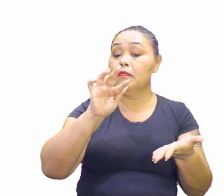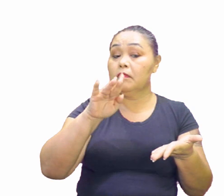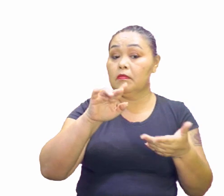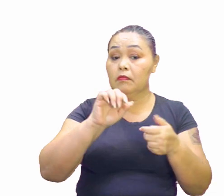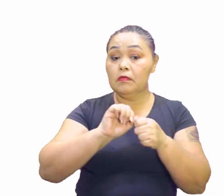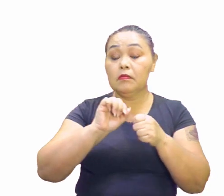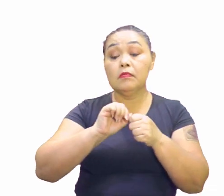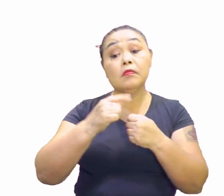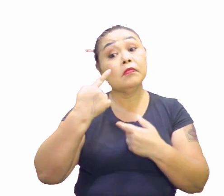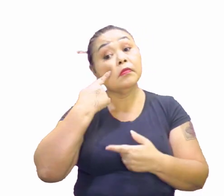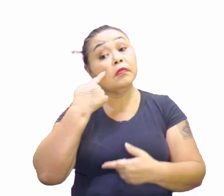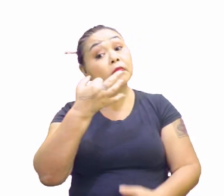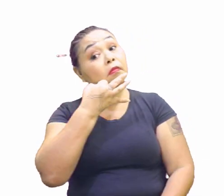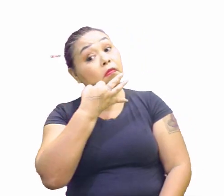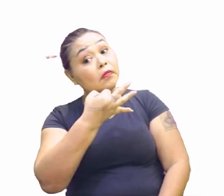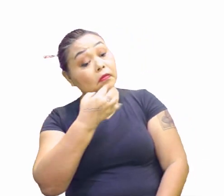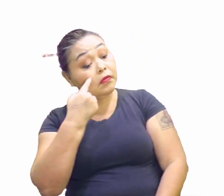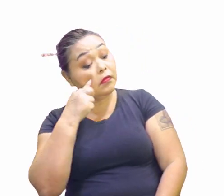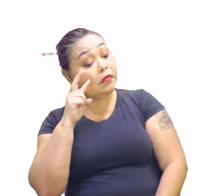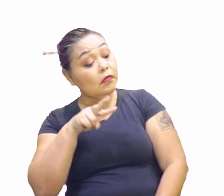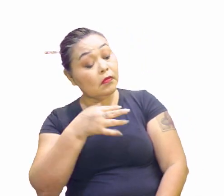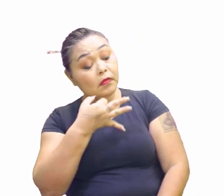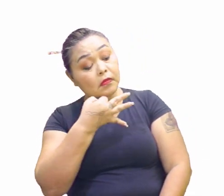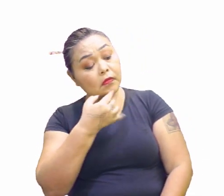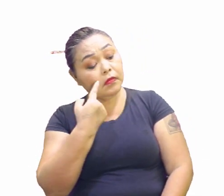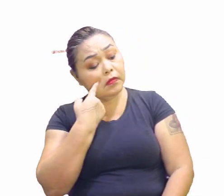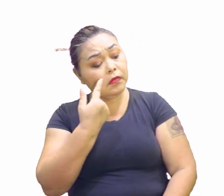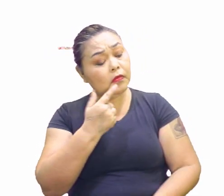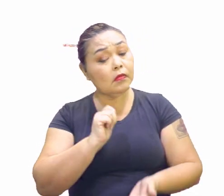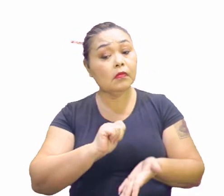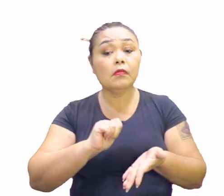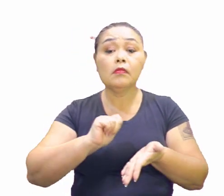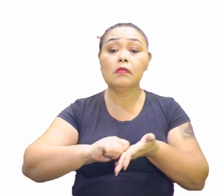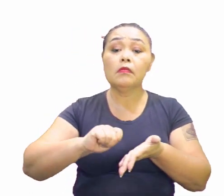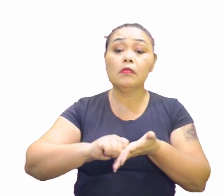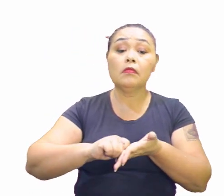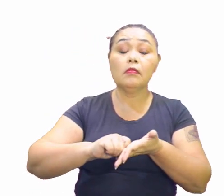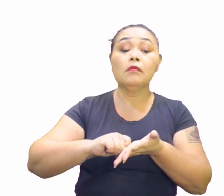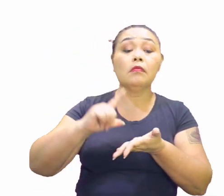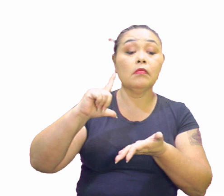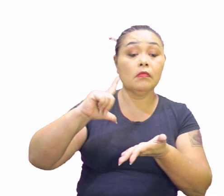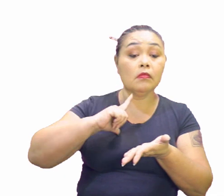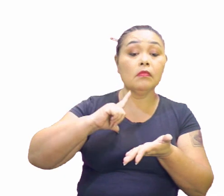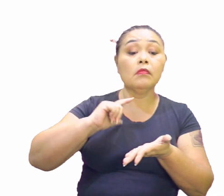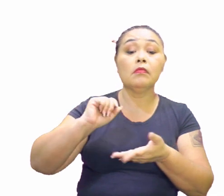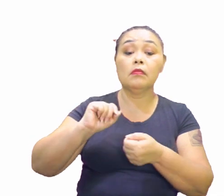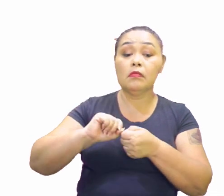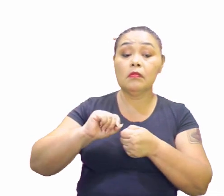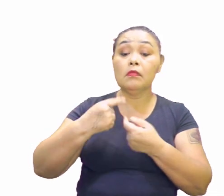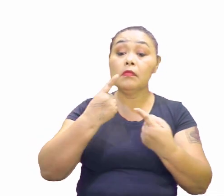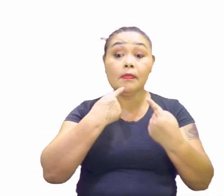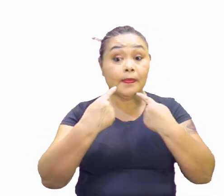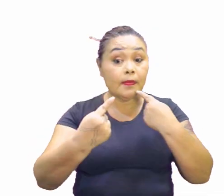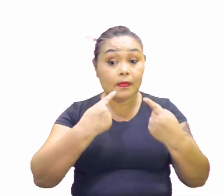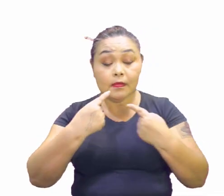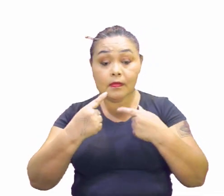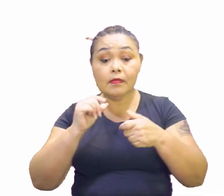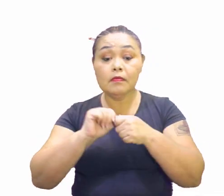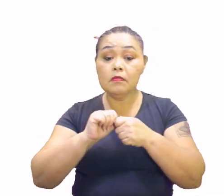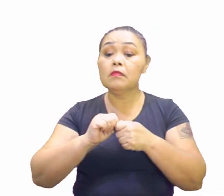um ponto de vista. Então, defesa de um ponto de vista que deve ser realizado por meio de